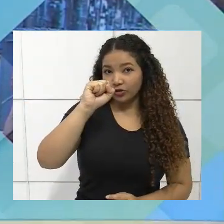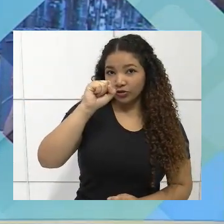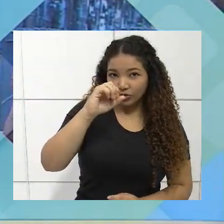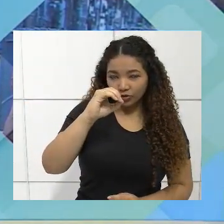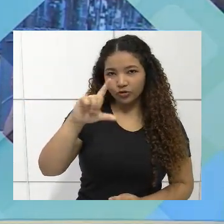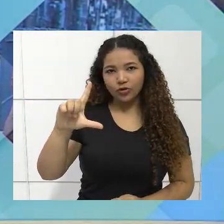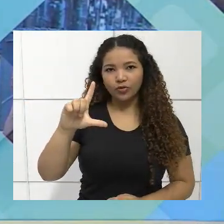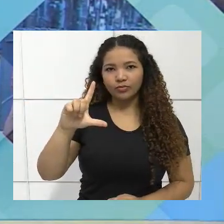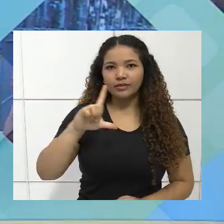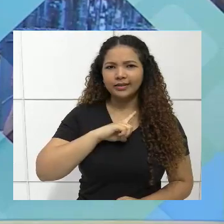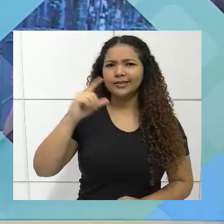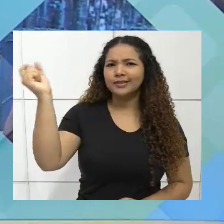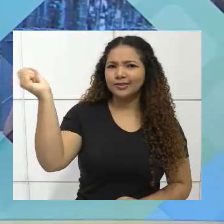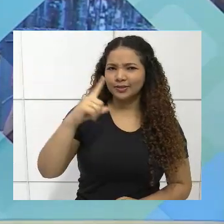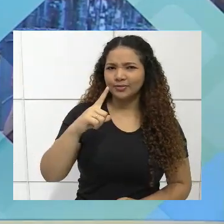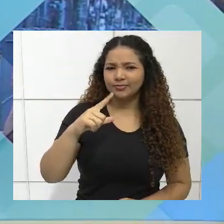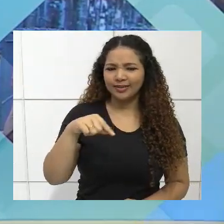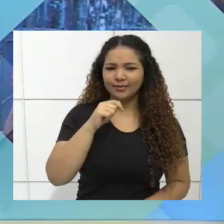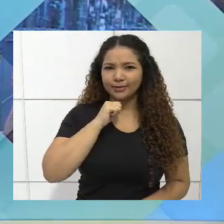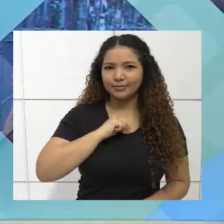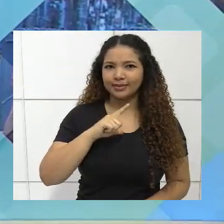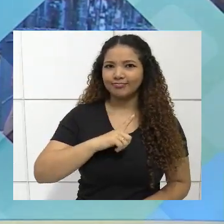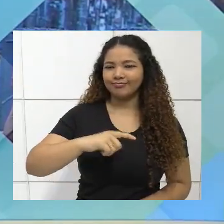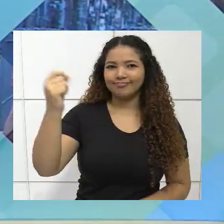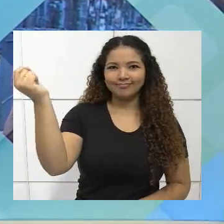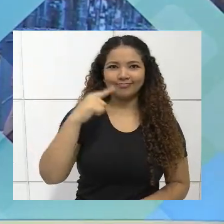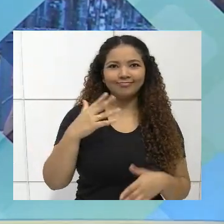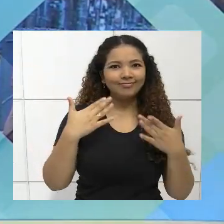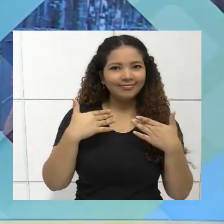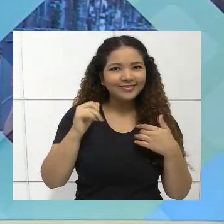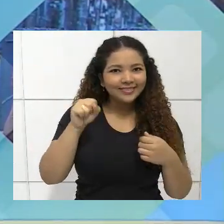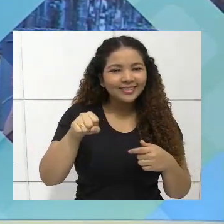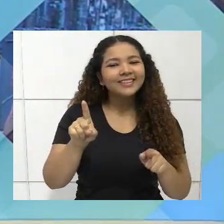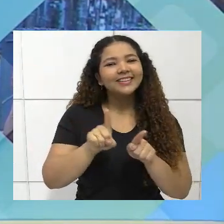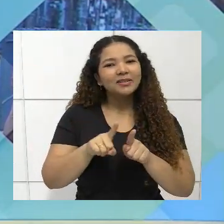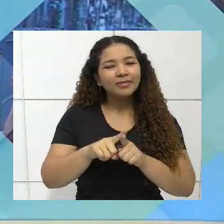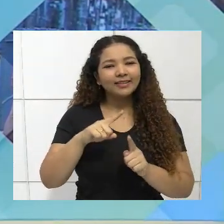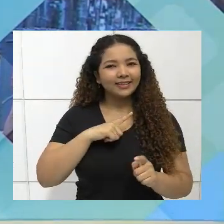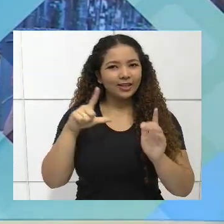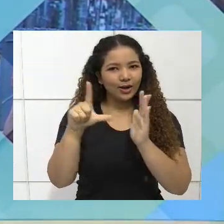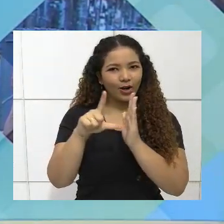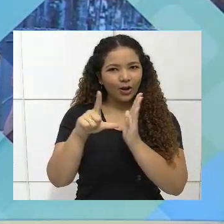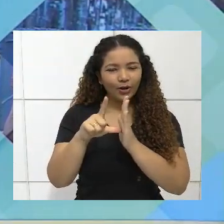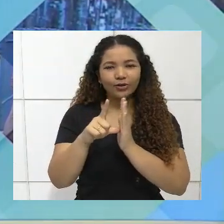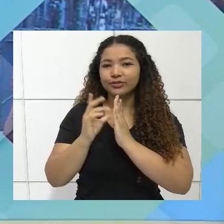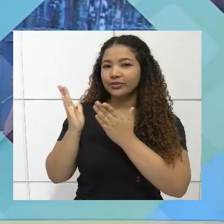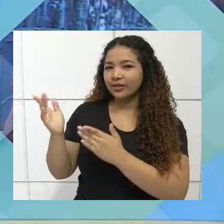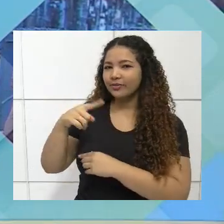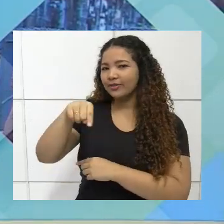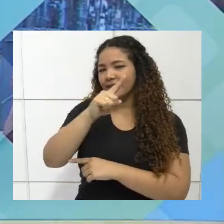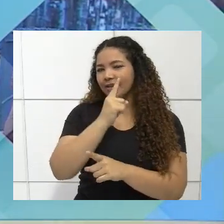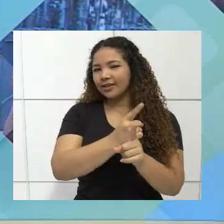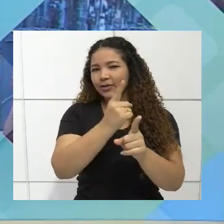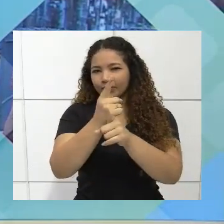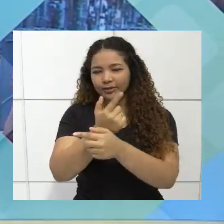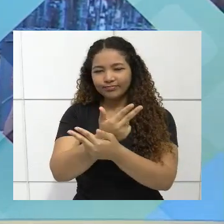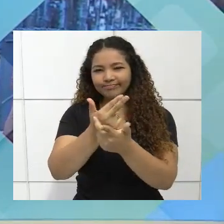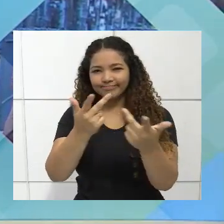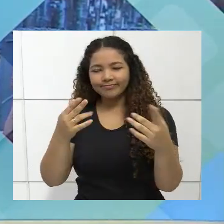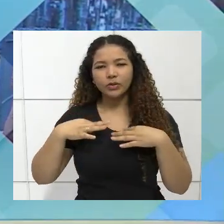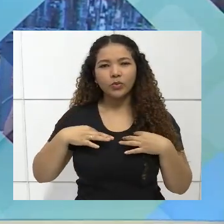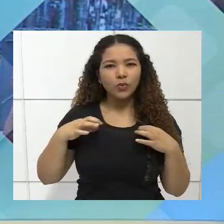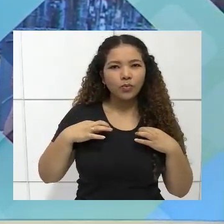É, Sol Magazine, tudo a R$ 20. Lá você encontra confecções masculina, feminina, infantil.